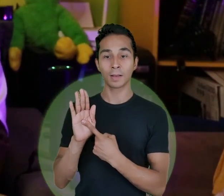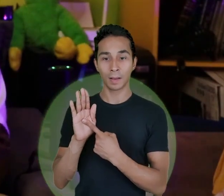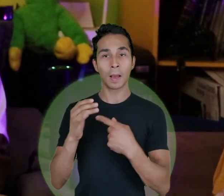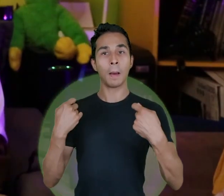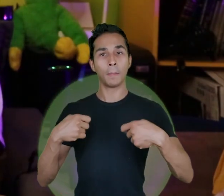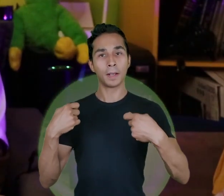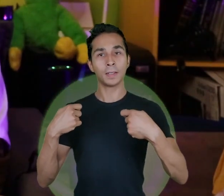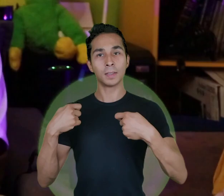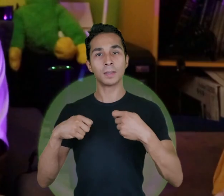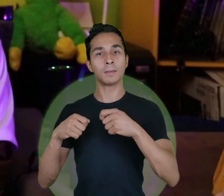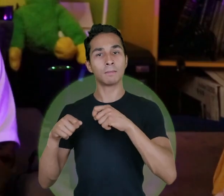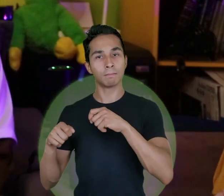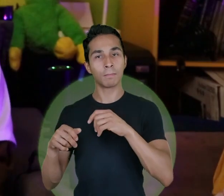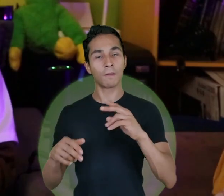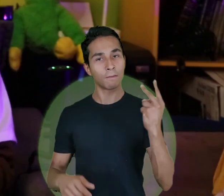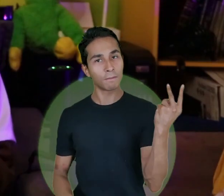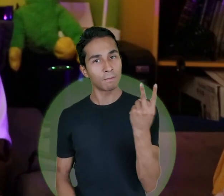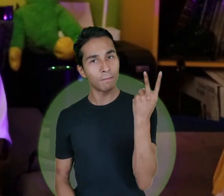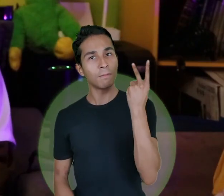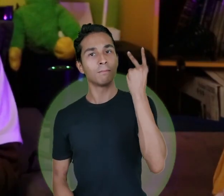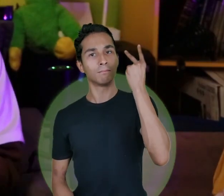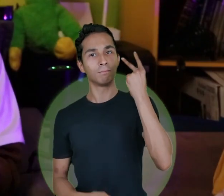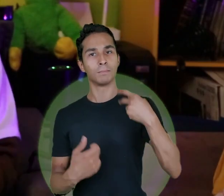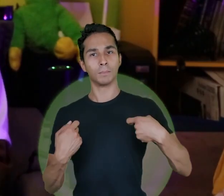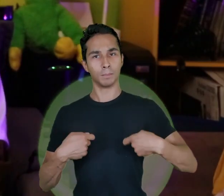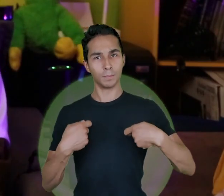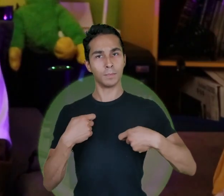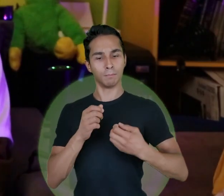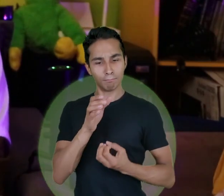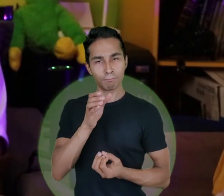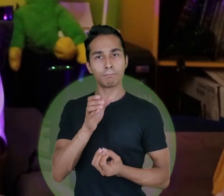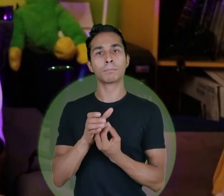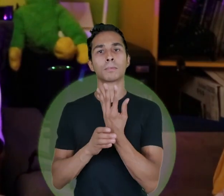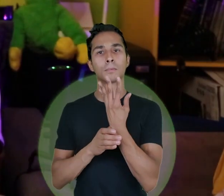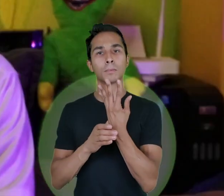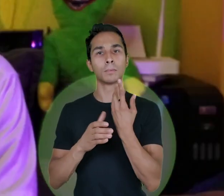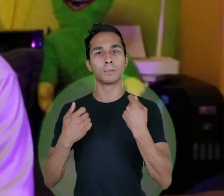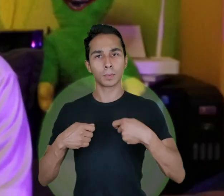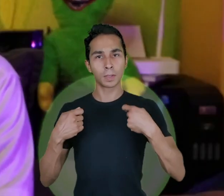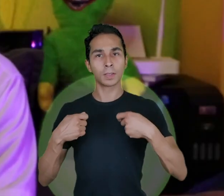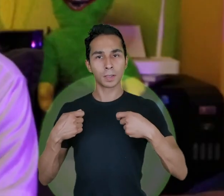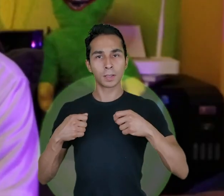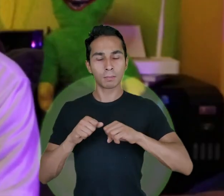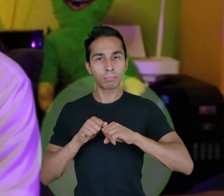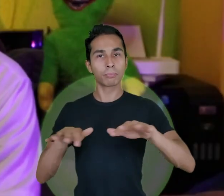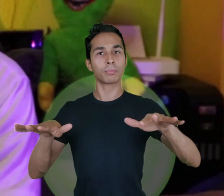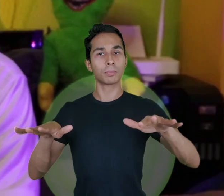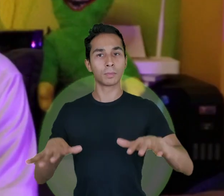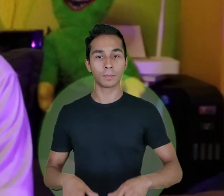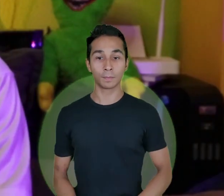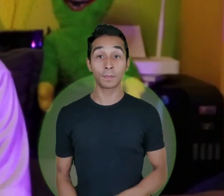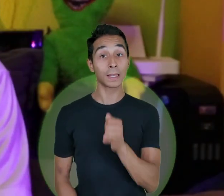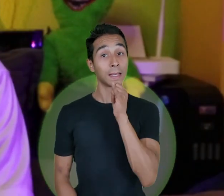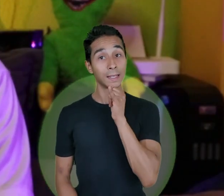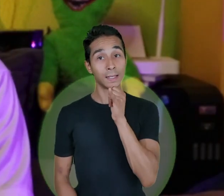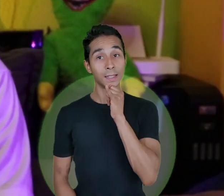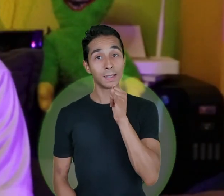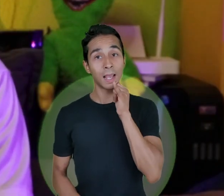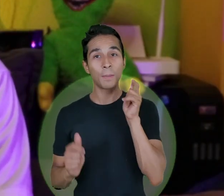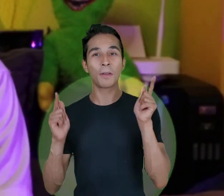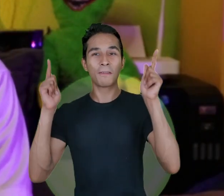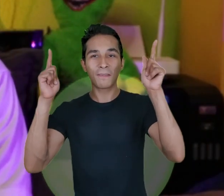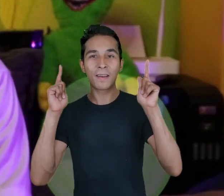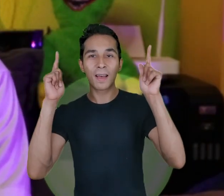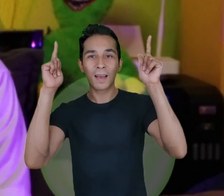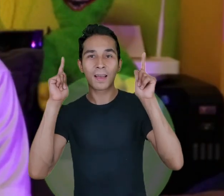ser valorizada, ela precisa aparecer, ela precisa ocupar lugares. E a gente tem de exemplo aí o funk, né? O